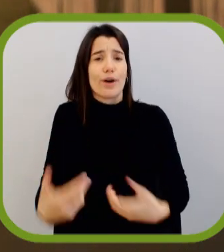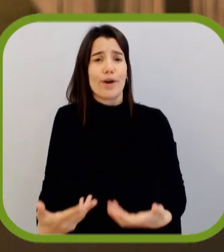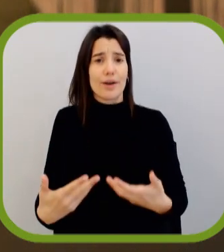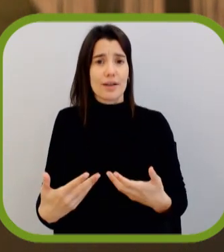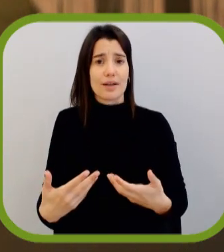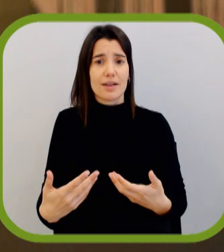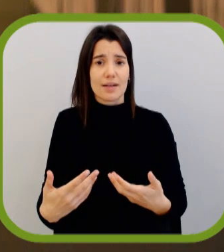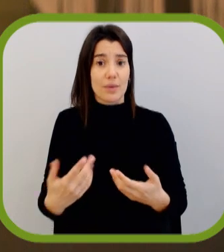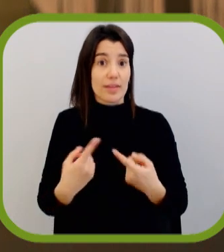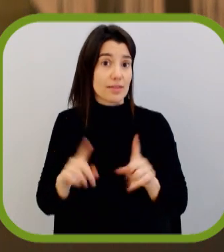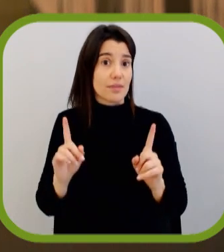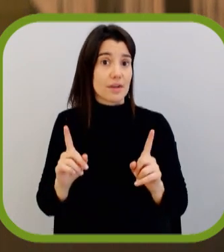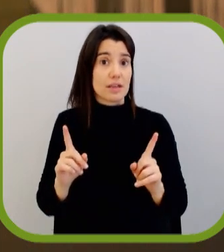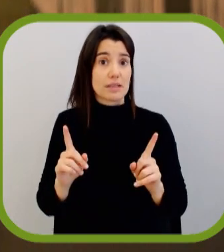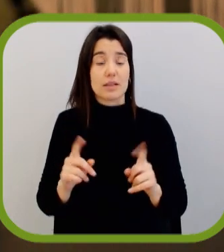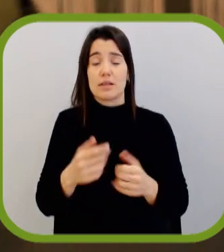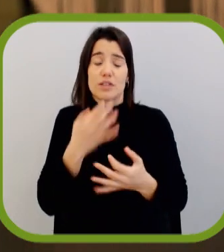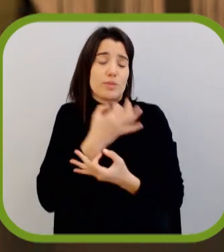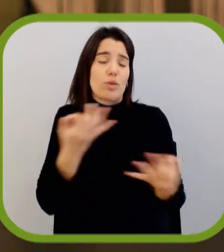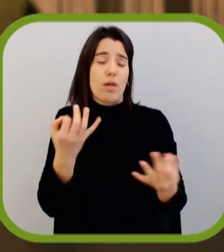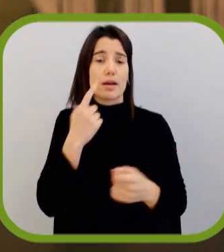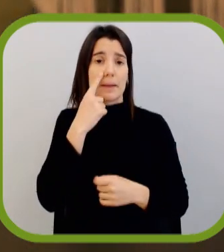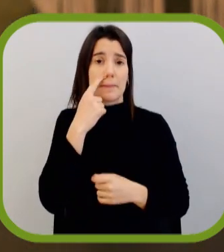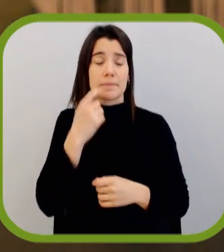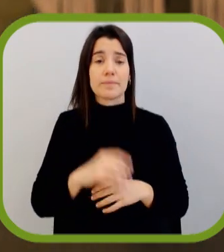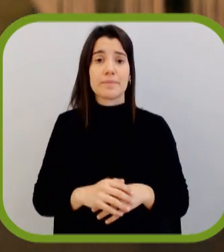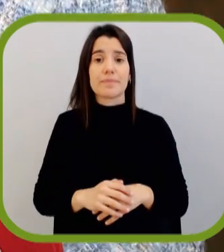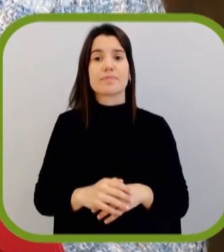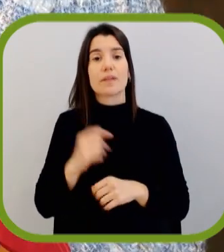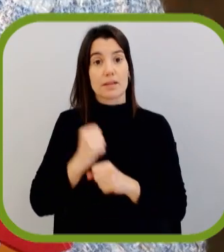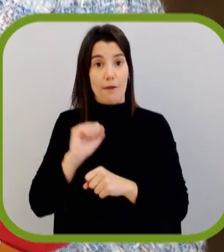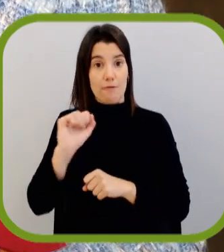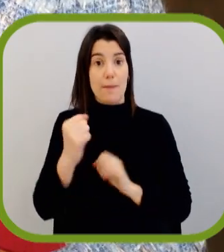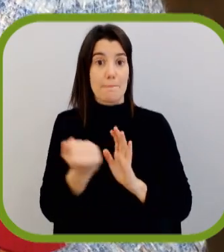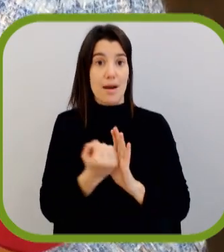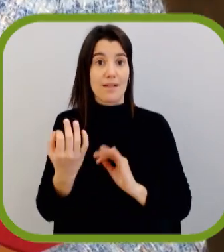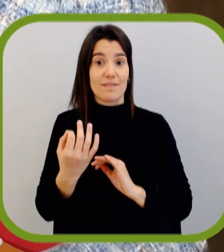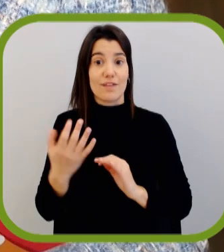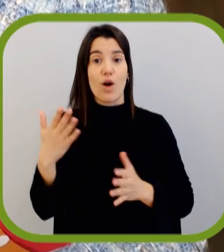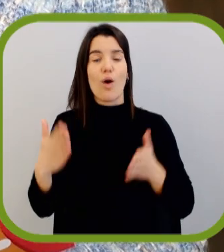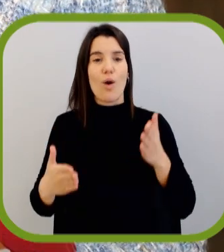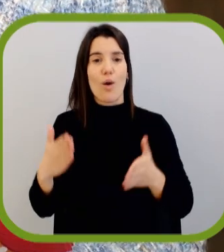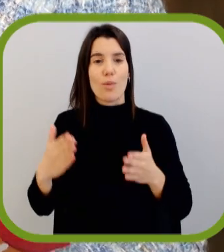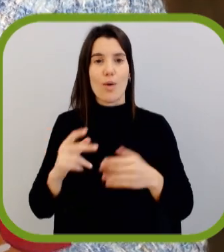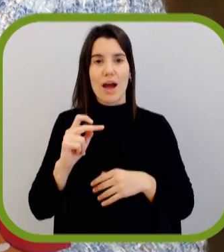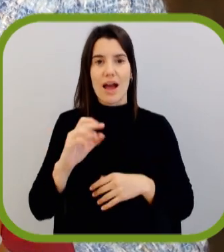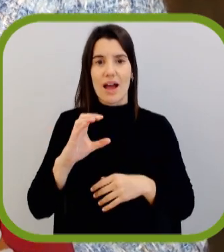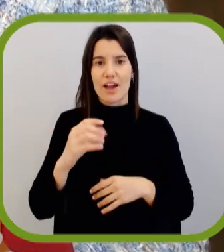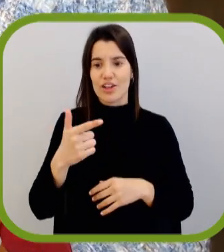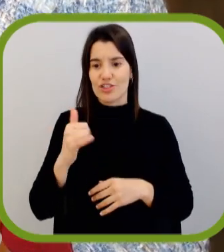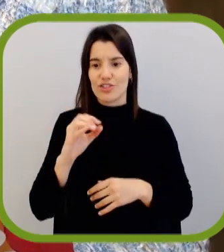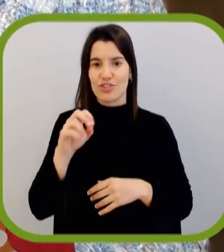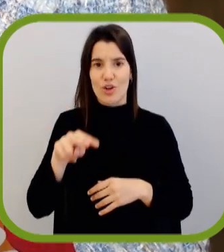delas, não é uma coisa completamente diferente e é fascinante. Um dos marcos da sua carreira é o Robotic Action